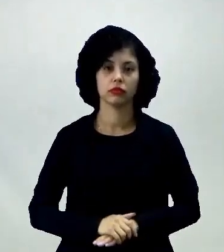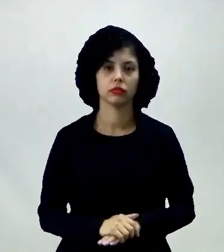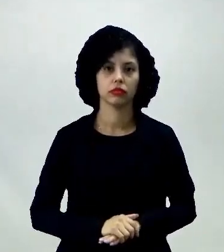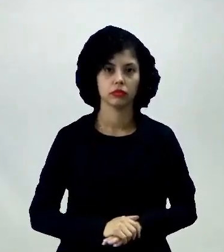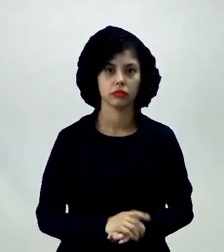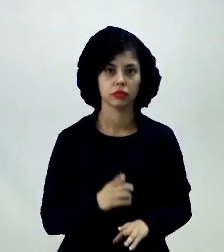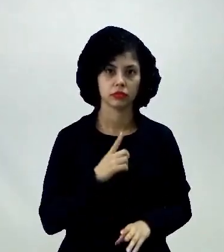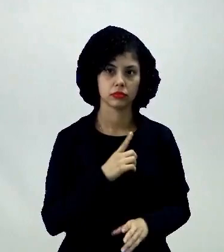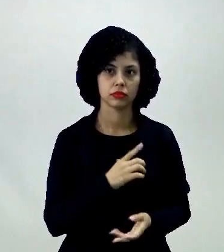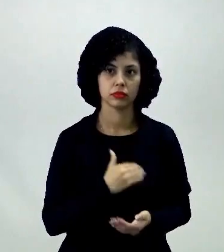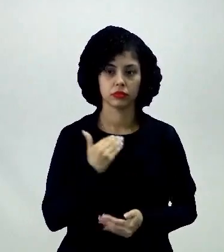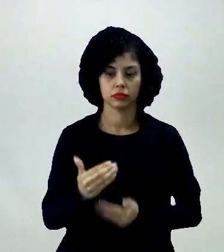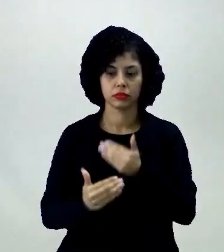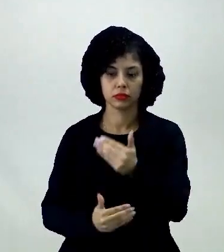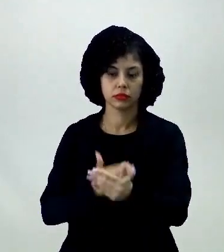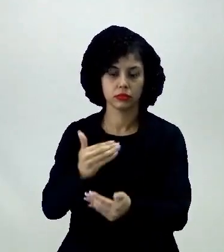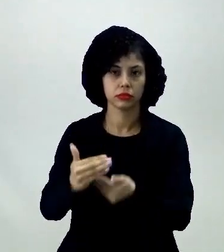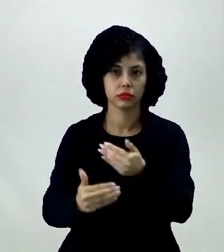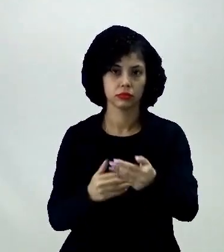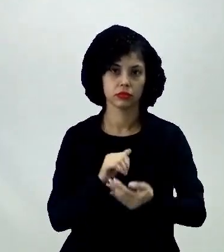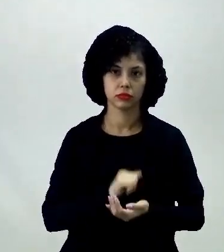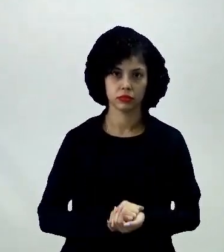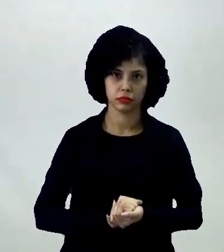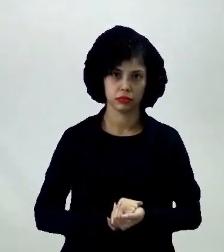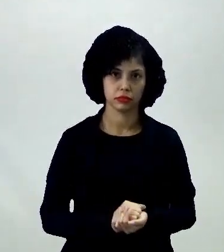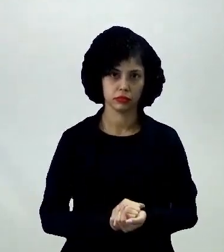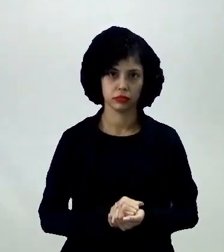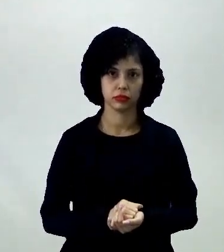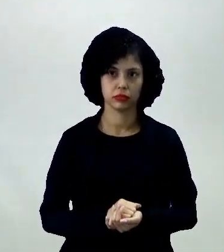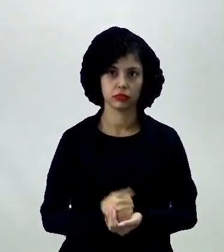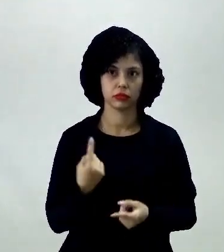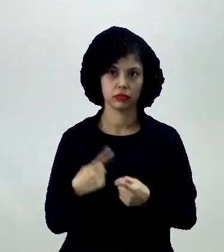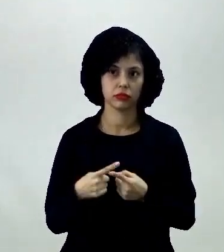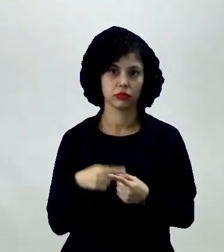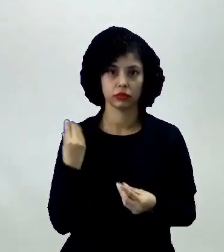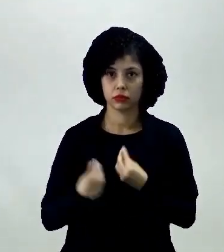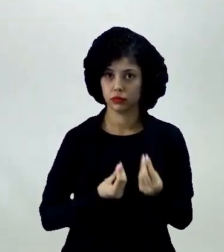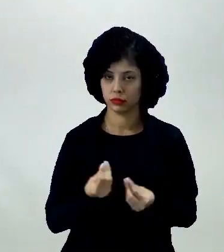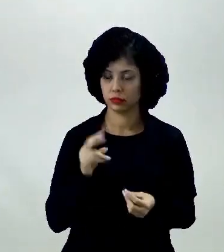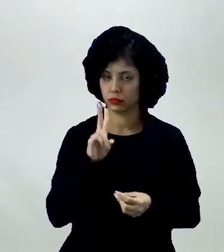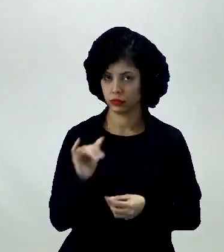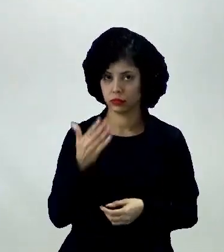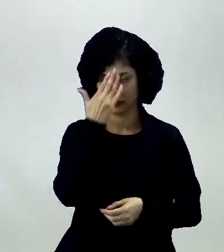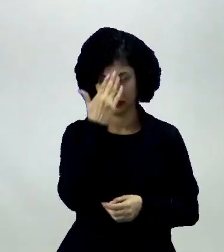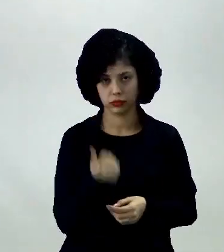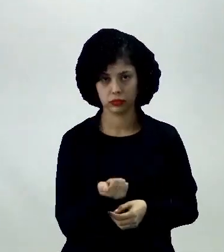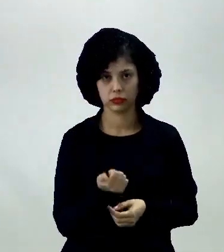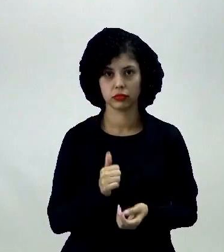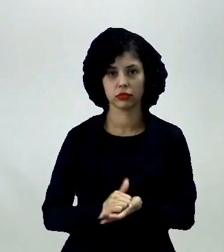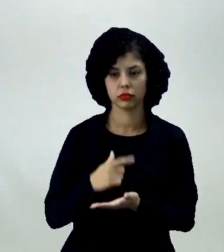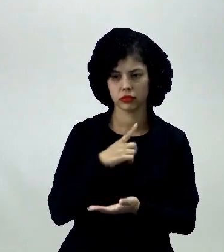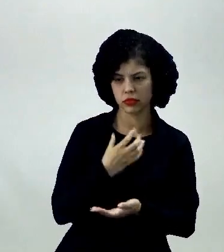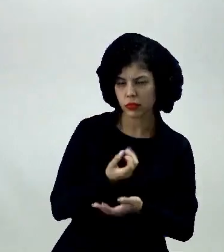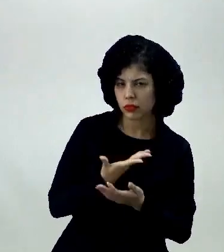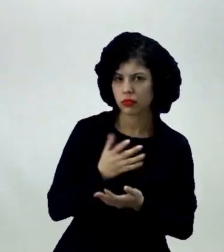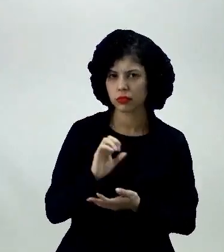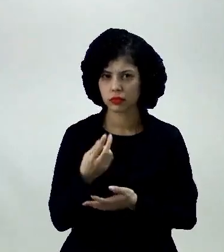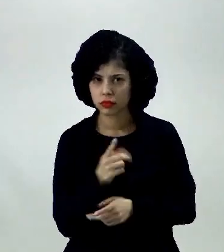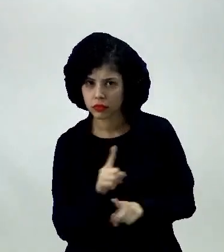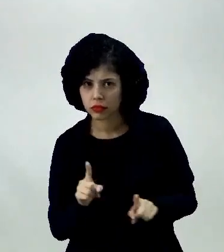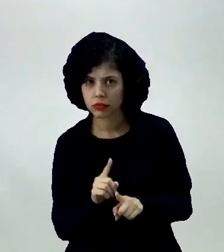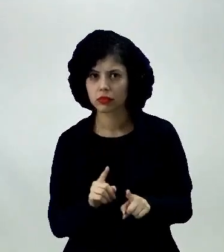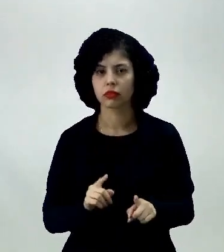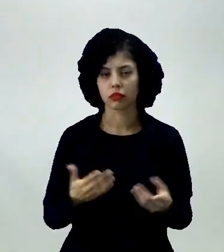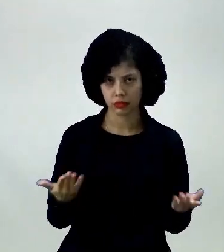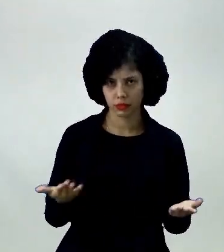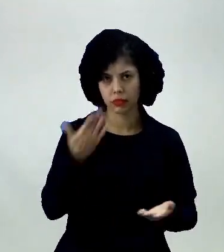E aí existe um comprometimento do processo, porque como que a gente vai saber se aquela gravação realmente